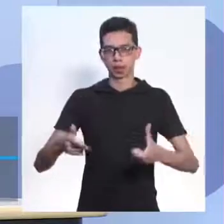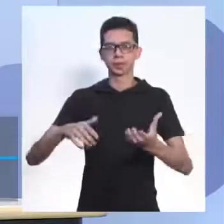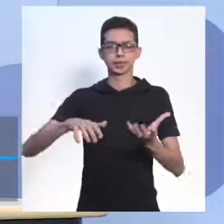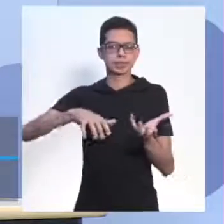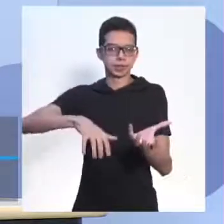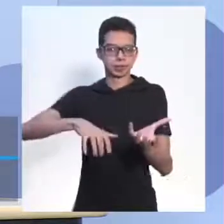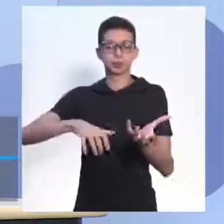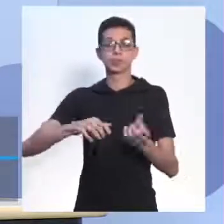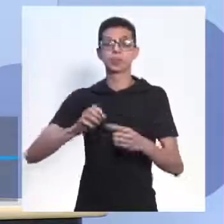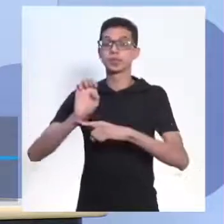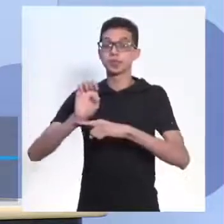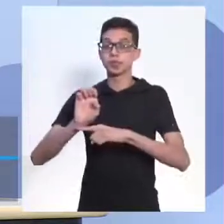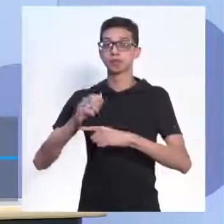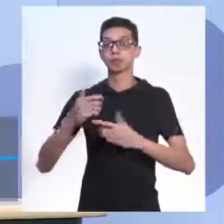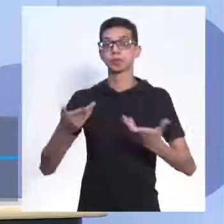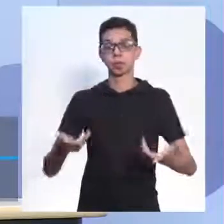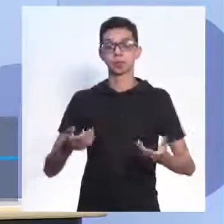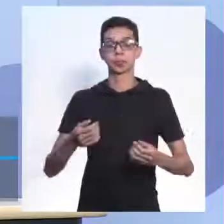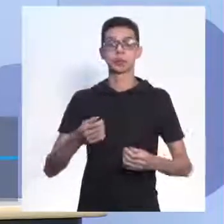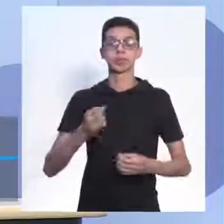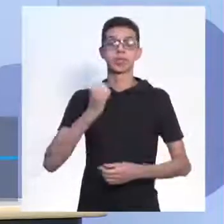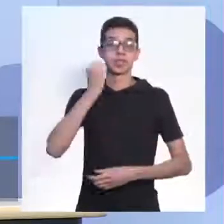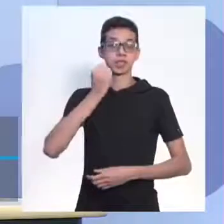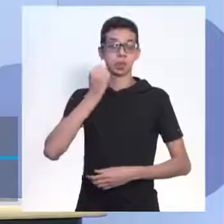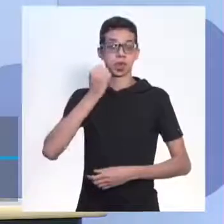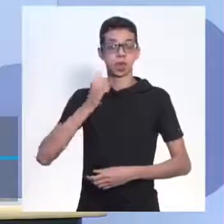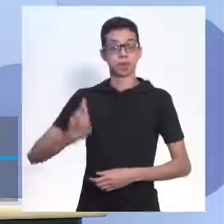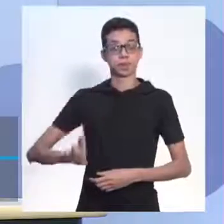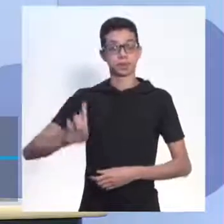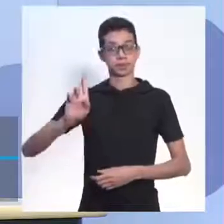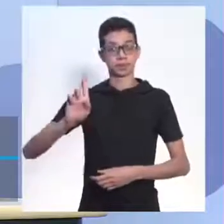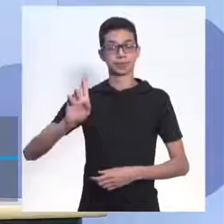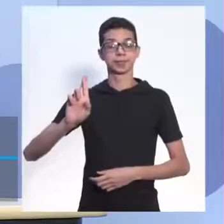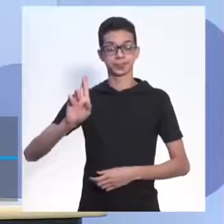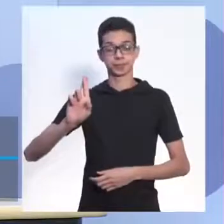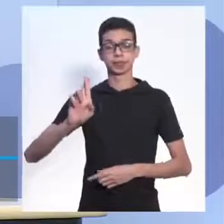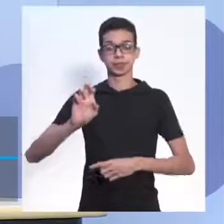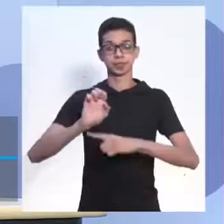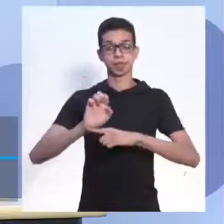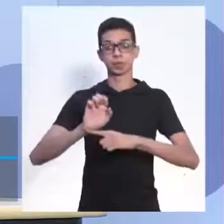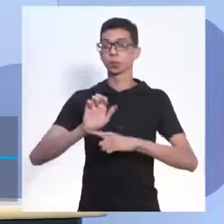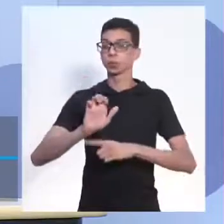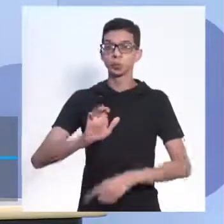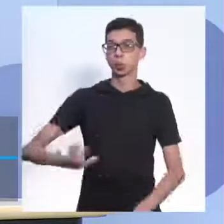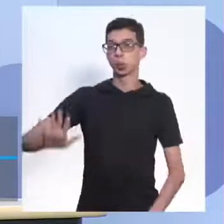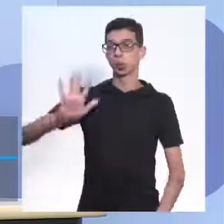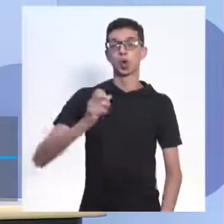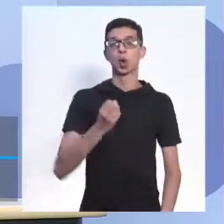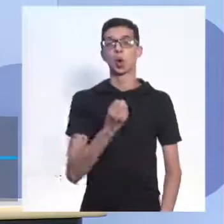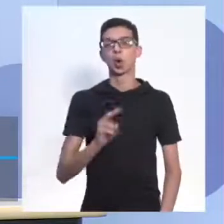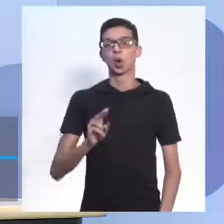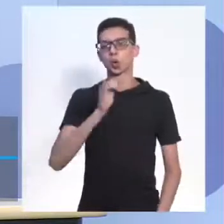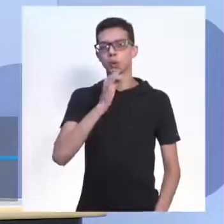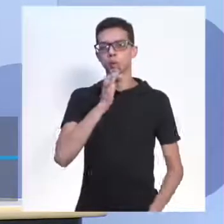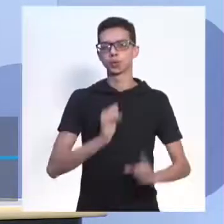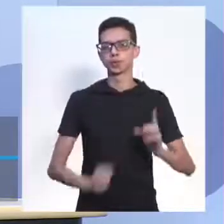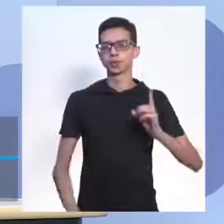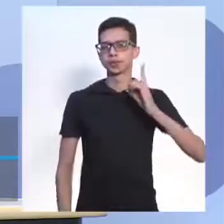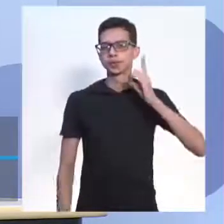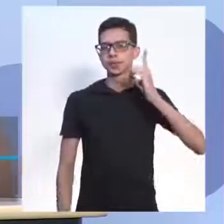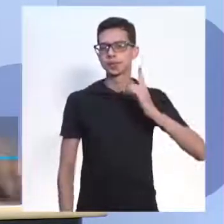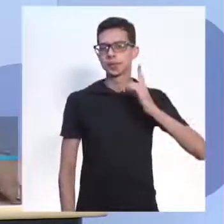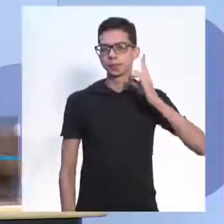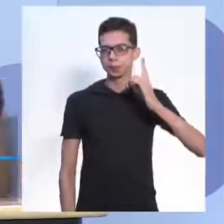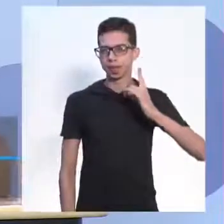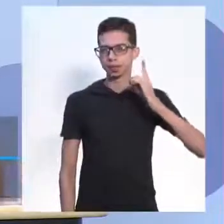um senador que vai representar um estado inteiro ou quando a gente fala sobre por exemplo um deputado estadual